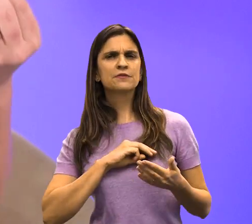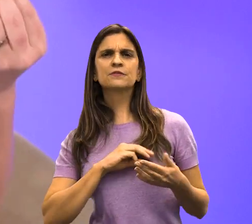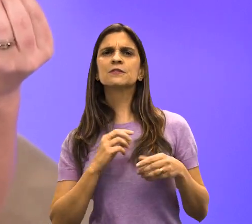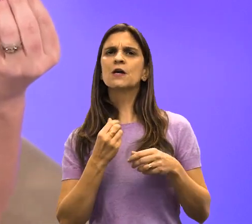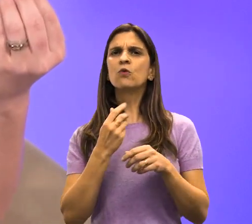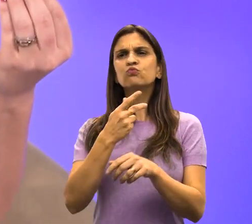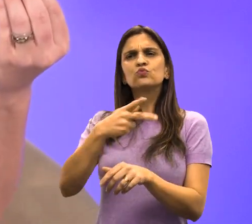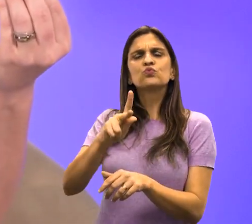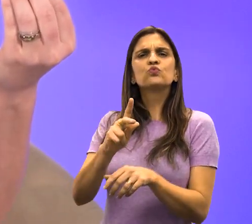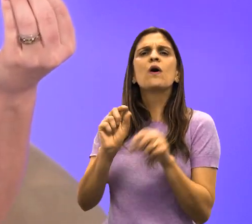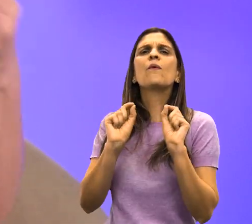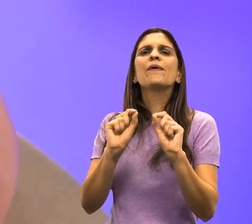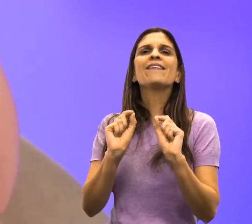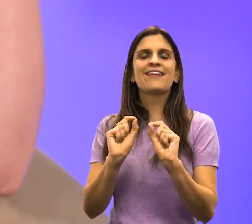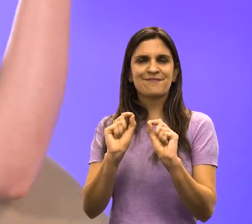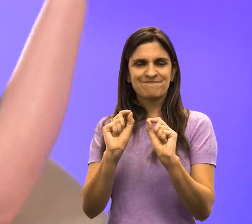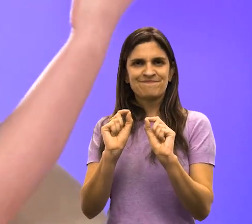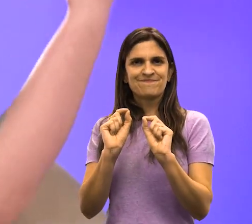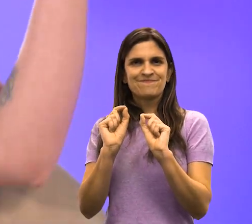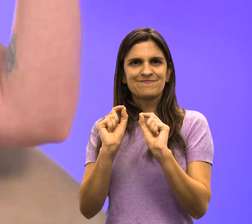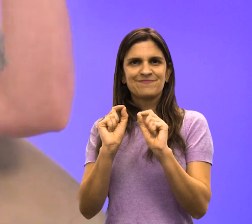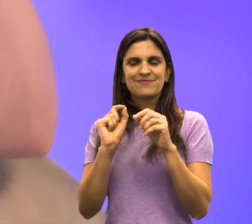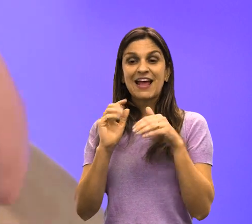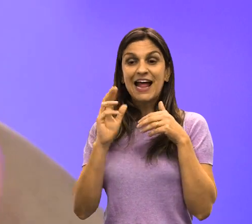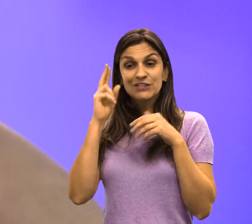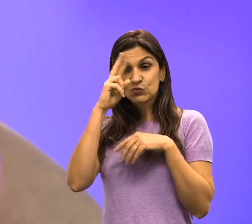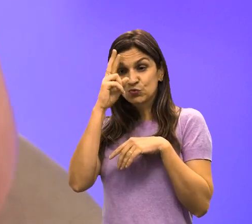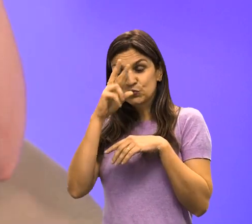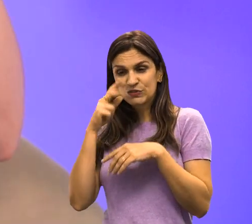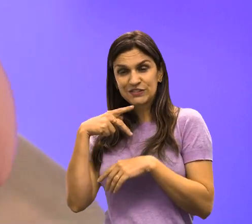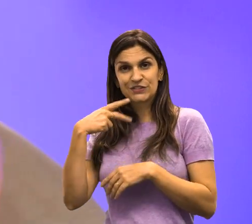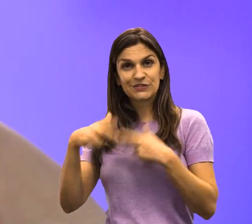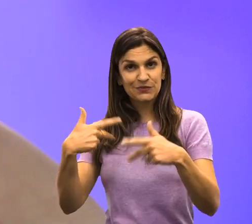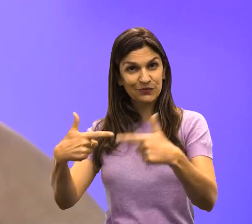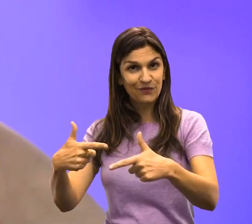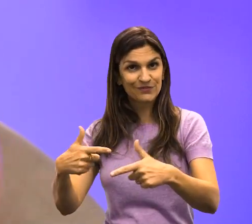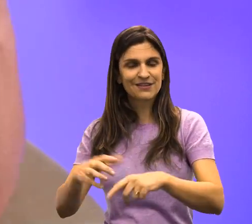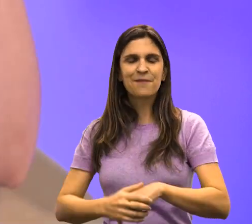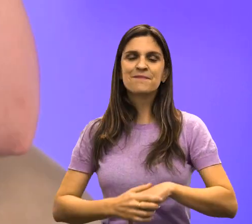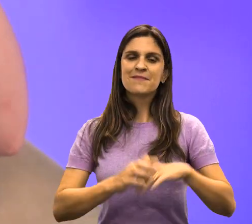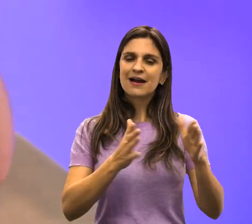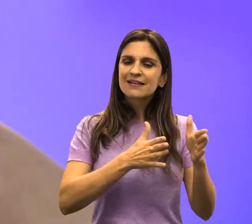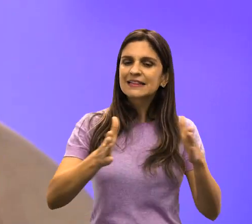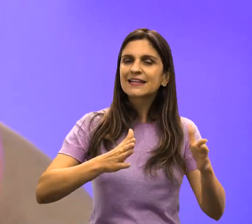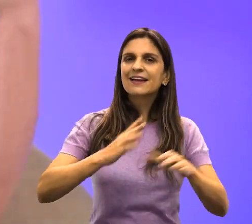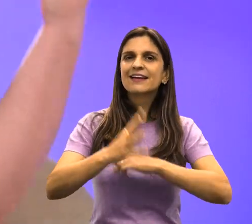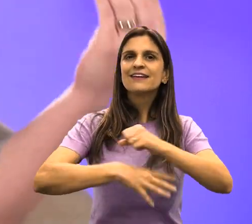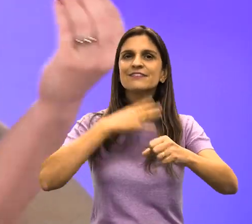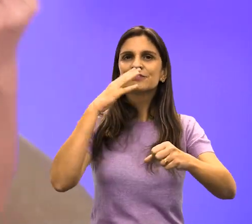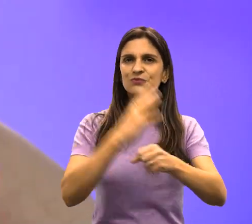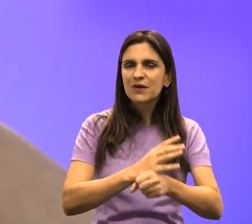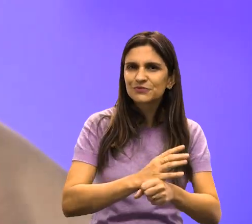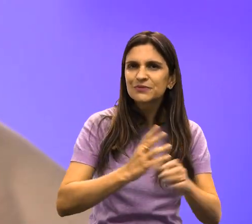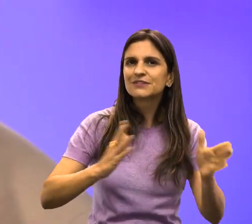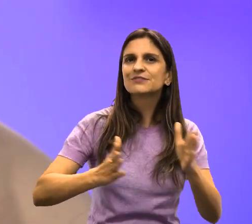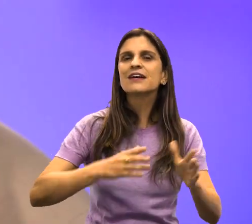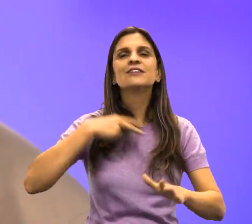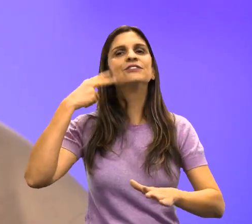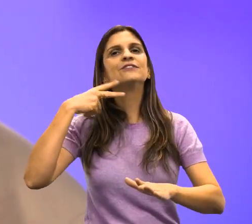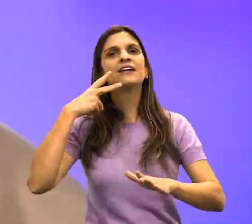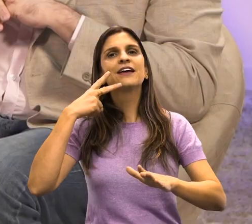você deixa também agora, né, de seu legado, da sua trajetória para dentro do Legislativo, para a educação do nosso